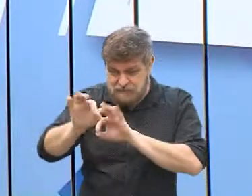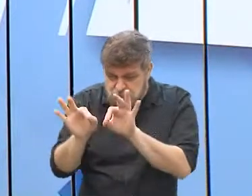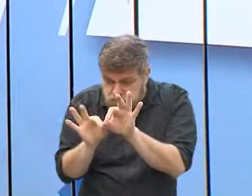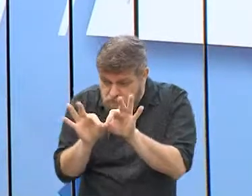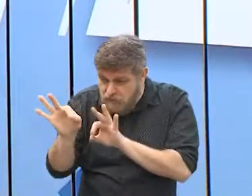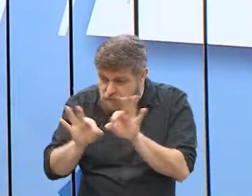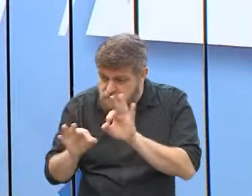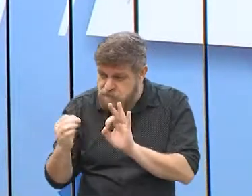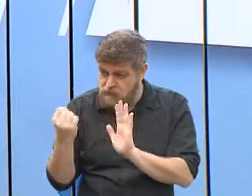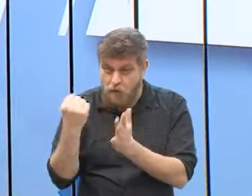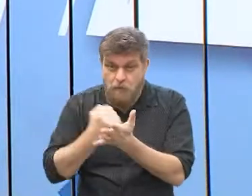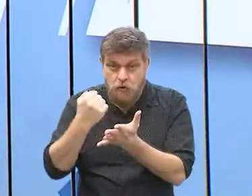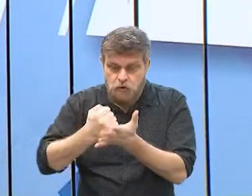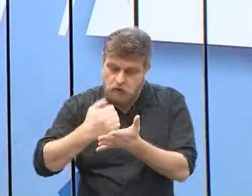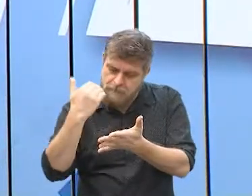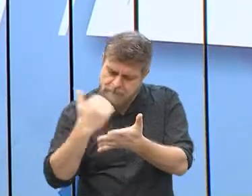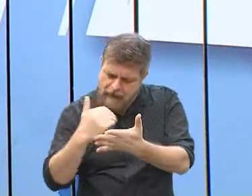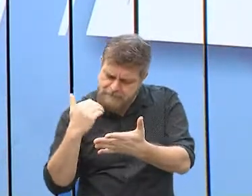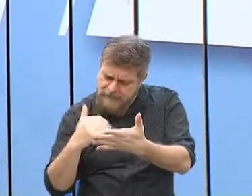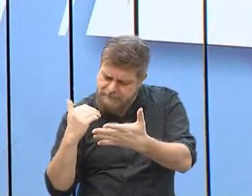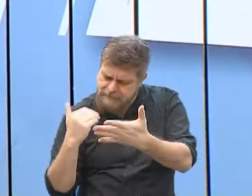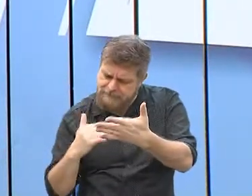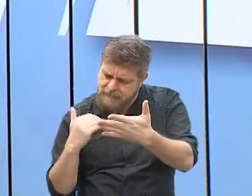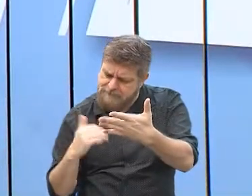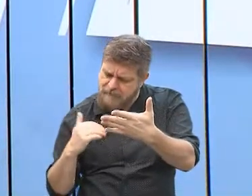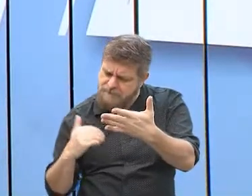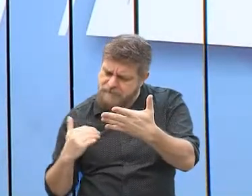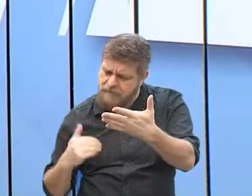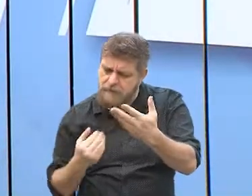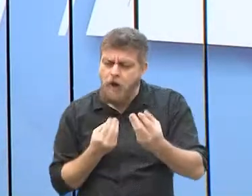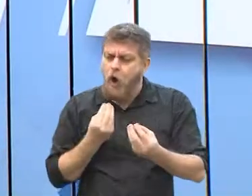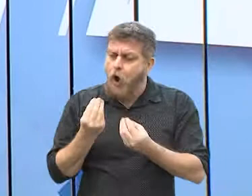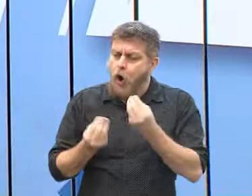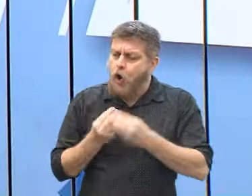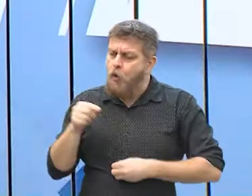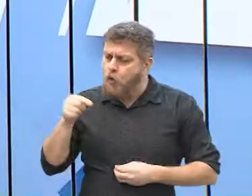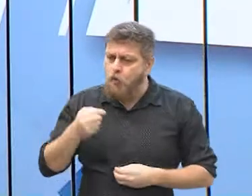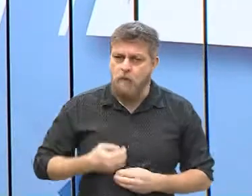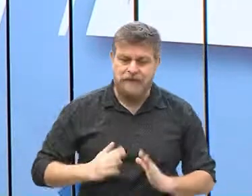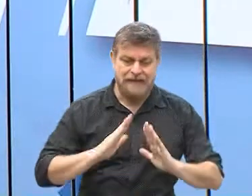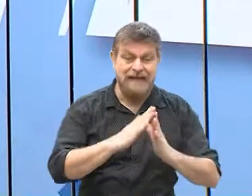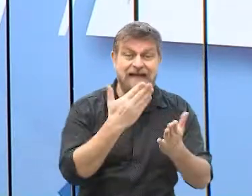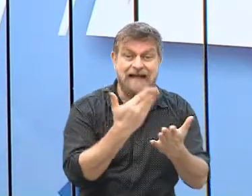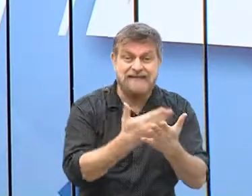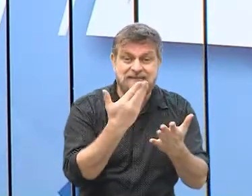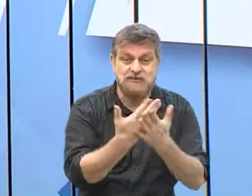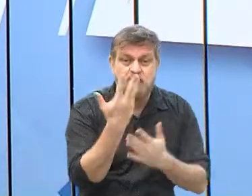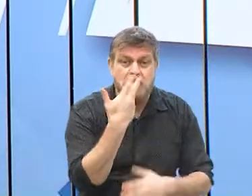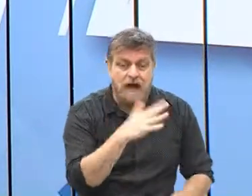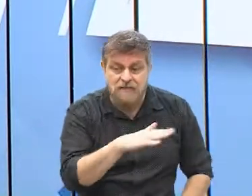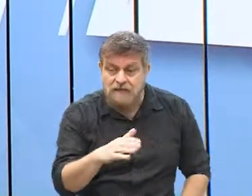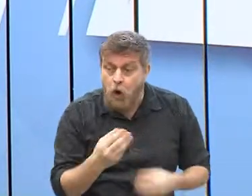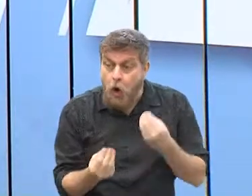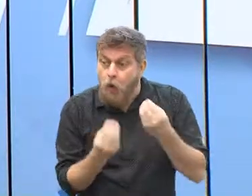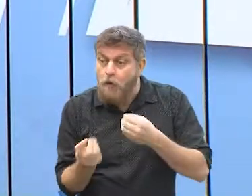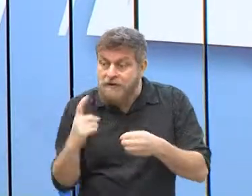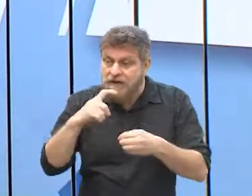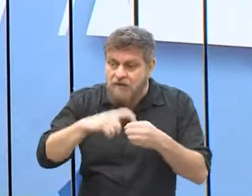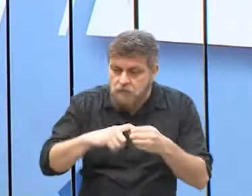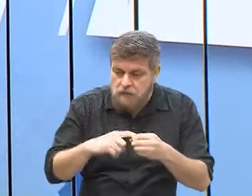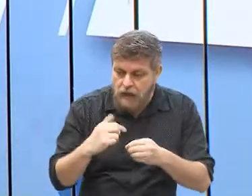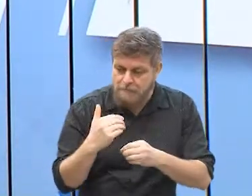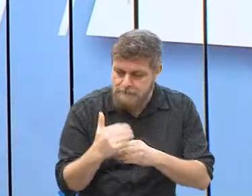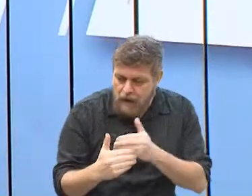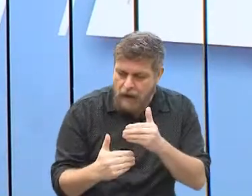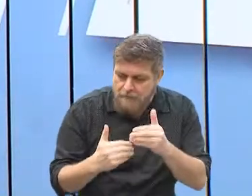um protocolo, né, dizendo como é que essas unidades, essas escolas podem voltar